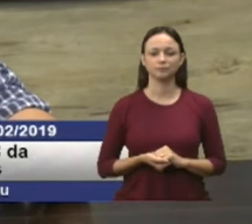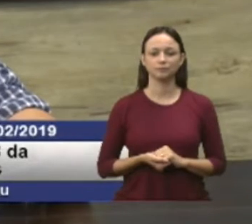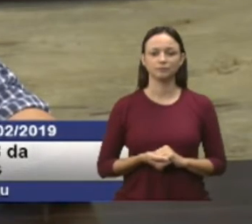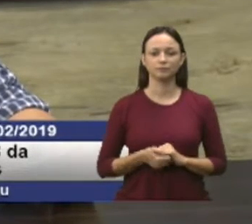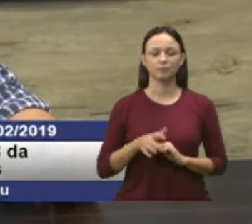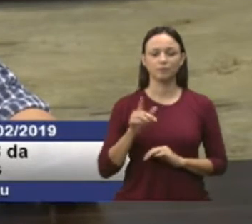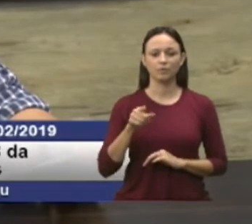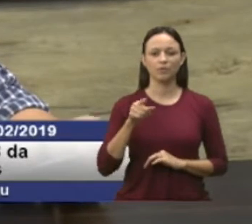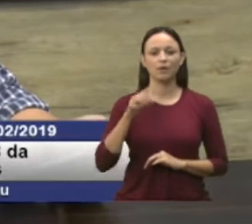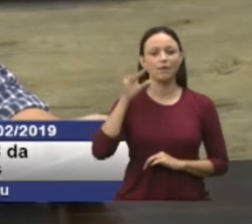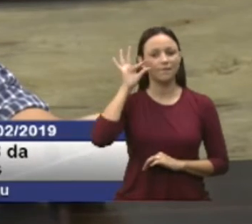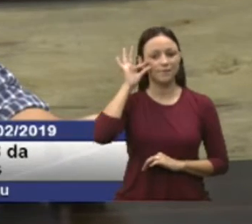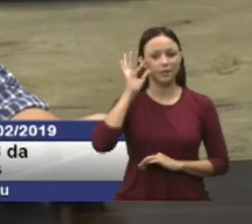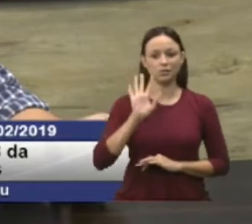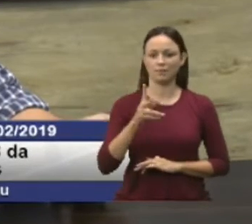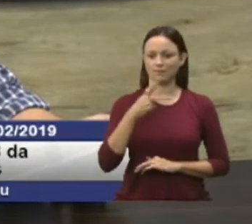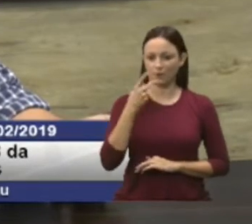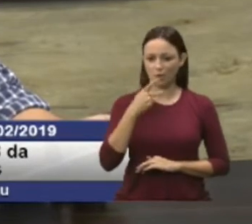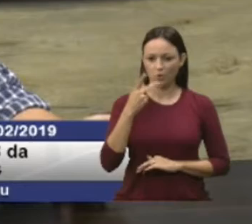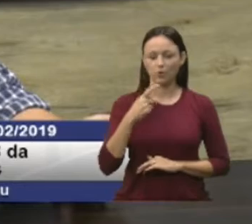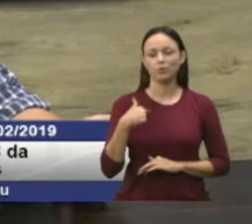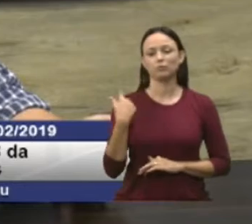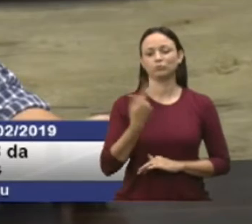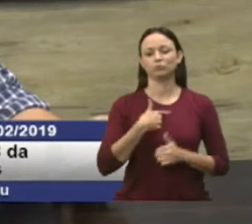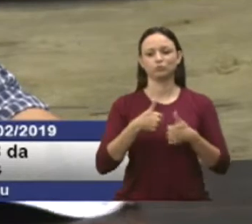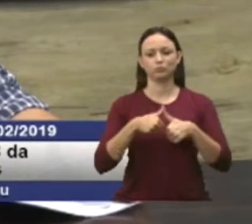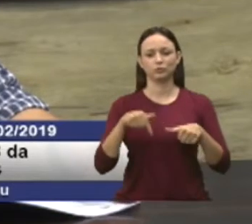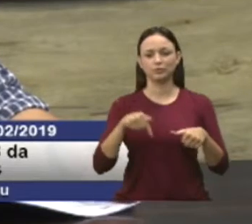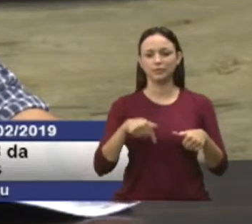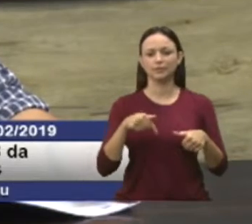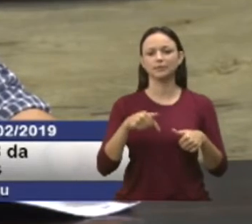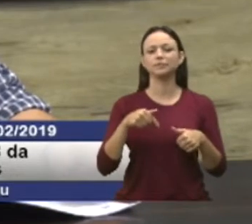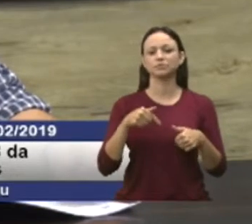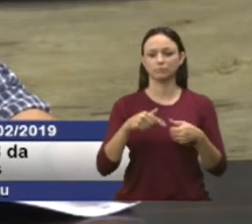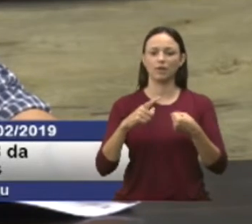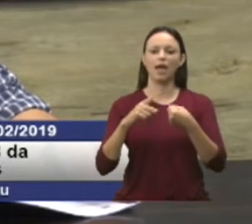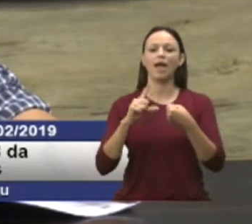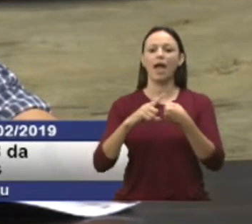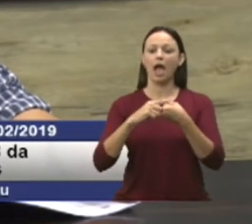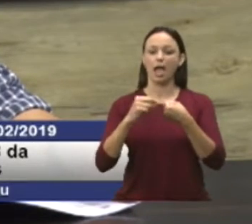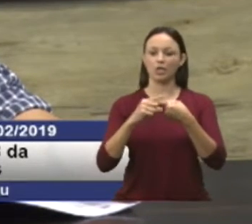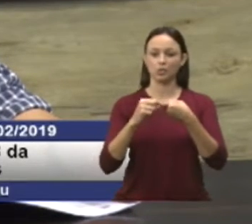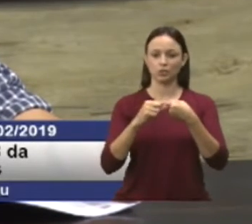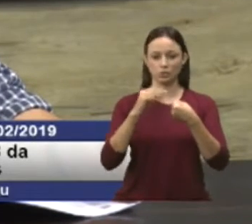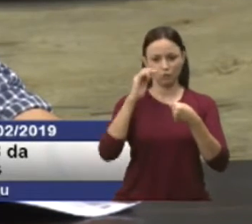Wagner já disse, né, estamos aqui cumprindo o artigo 48,